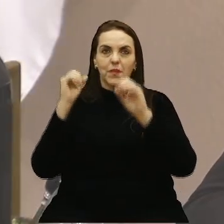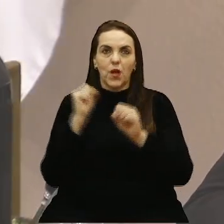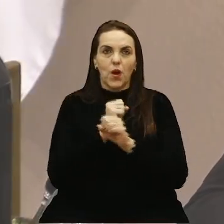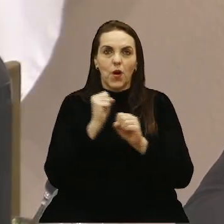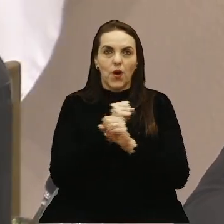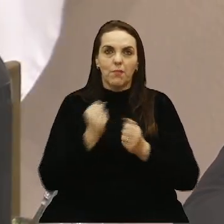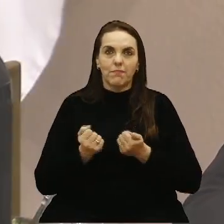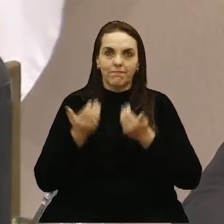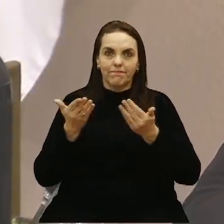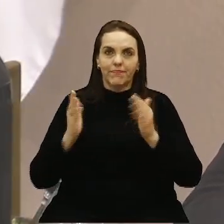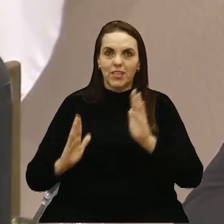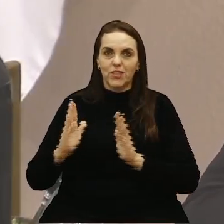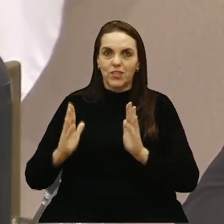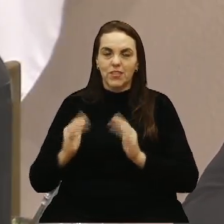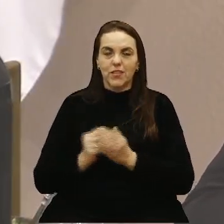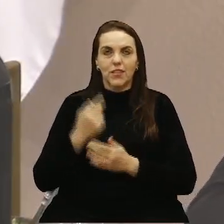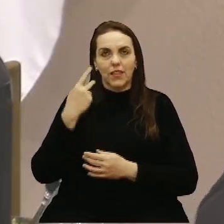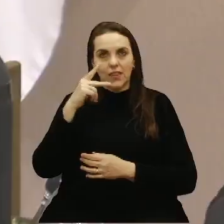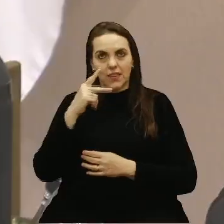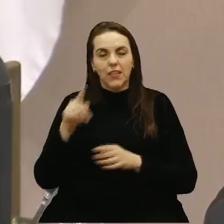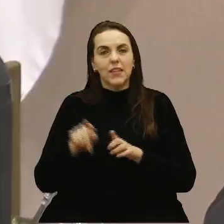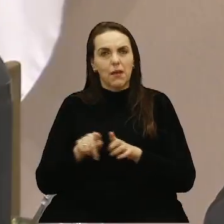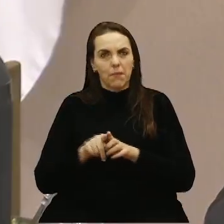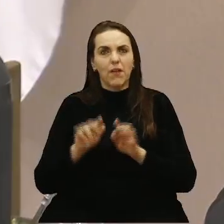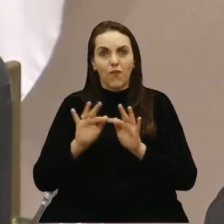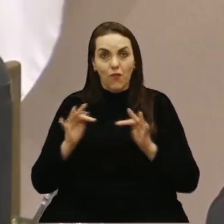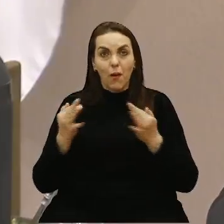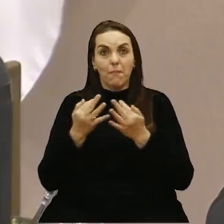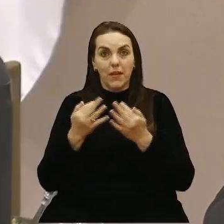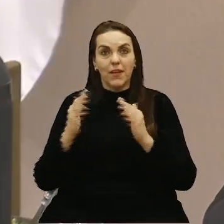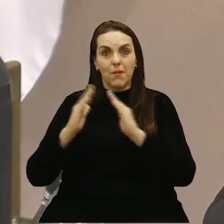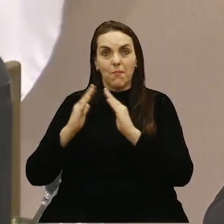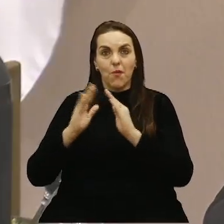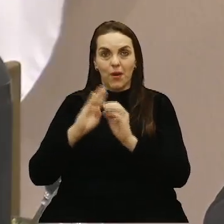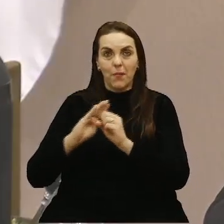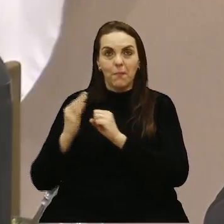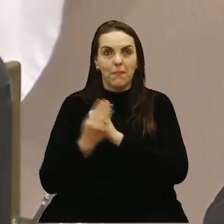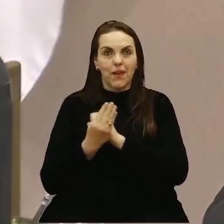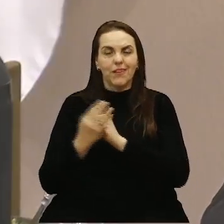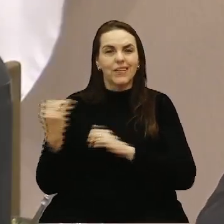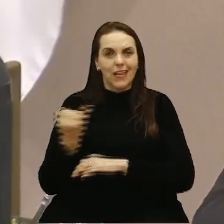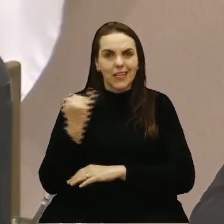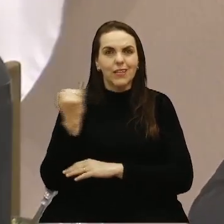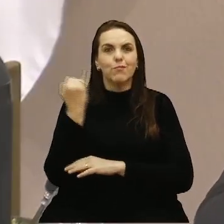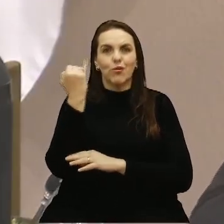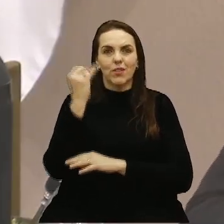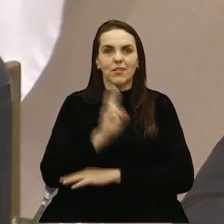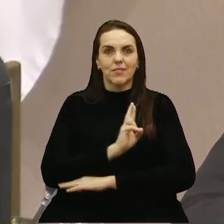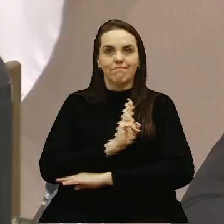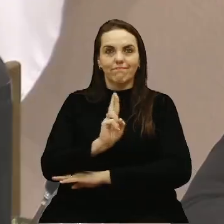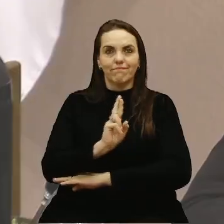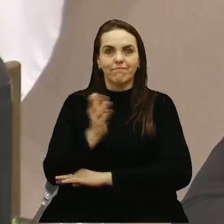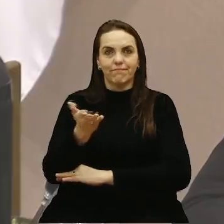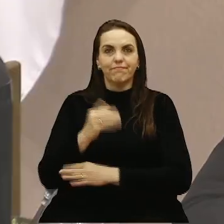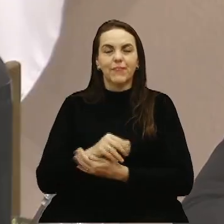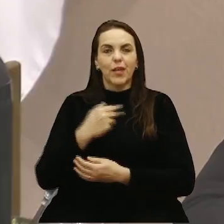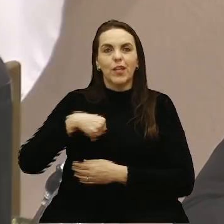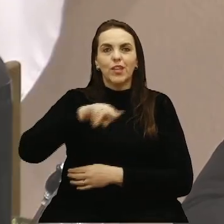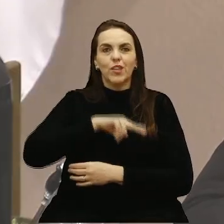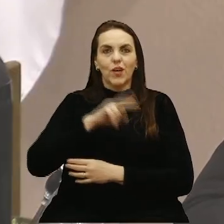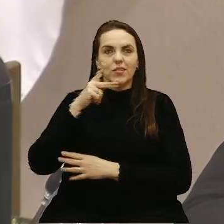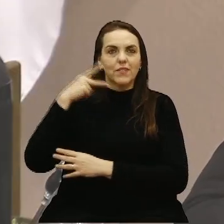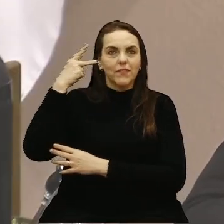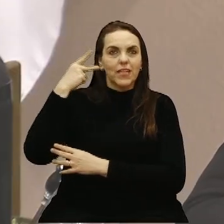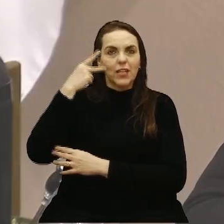esta gestão, onde o senhor, inclusive, tem familiares naquele bairro. A gente pode conversar sobre essa importância, né, da representatividade e de nós, enquanto vereadores